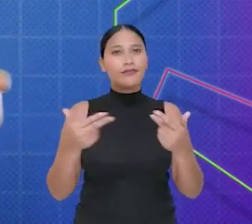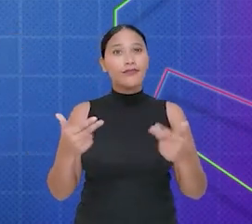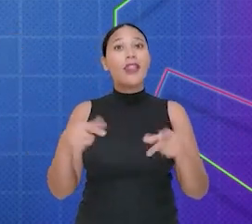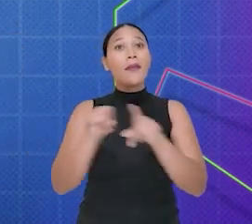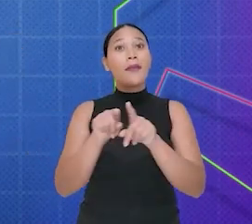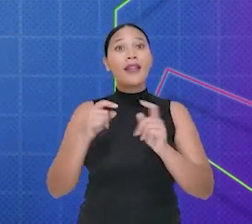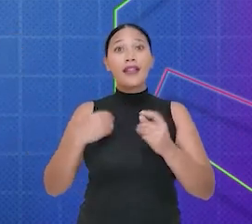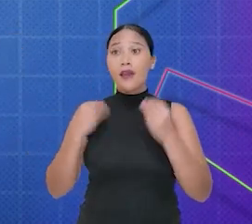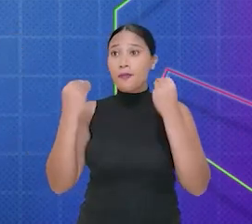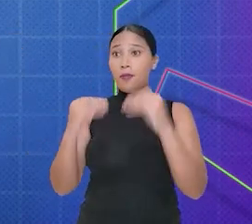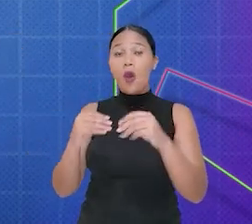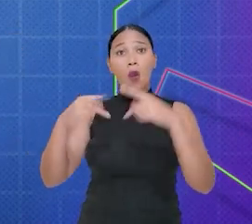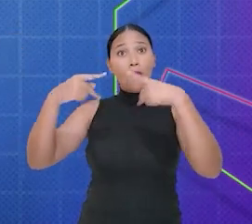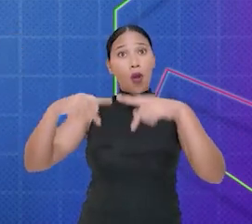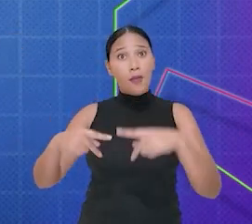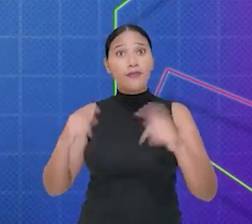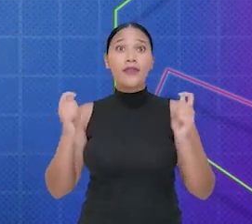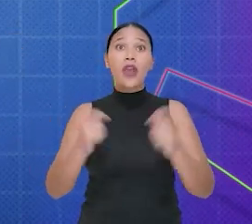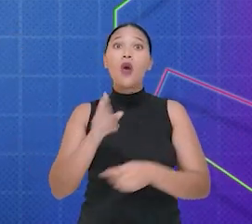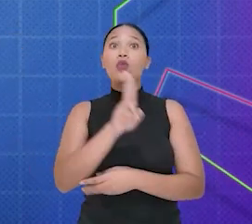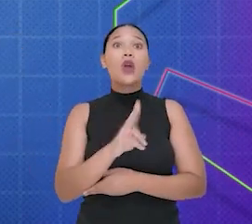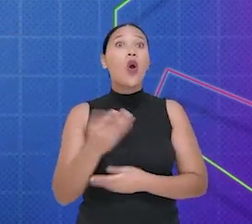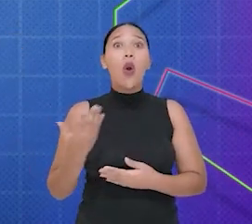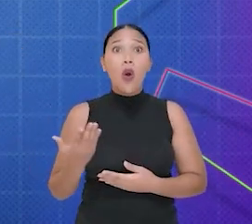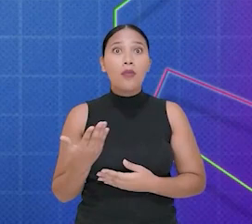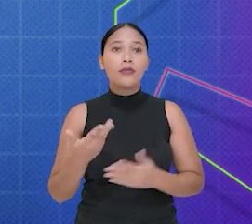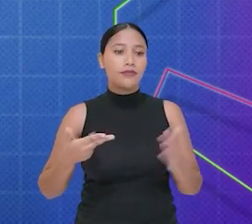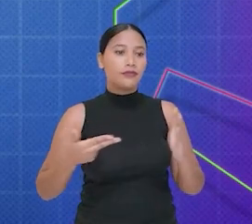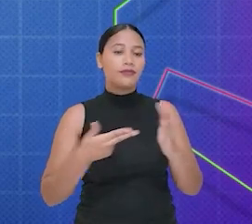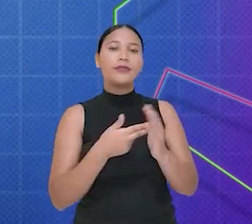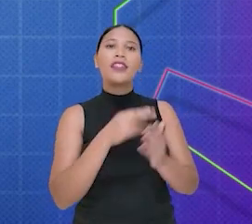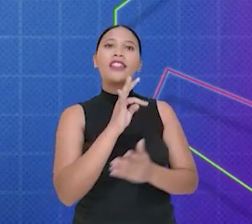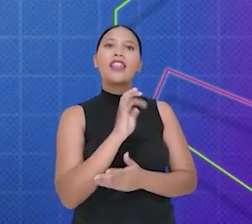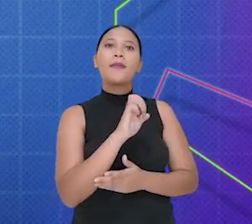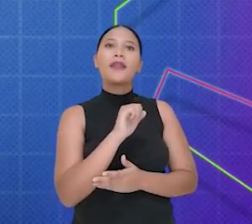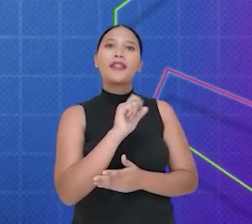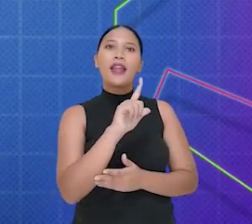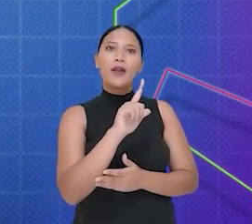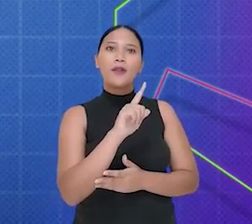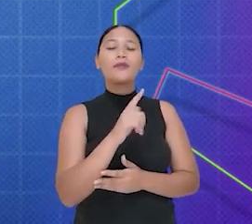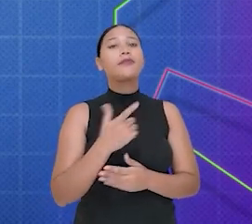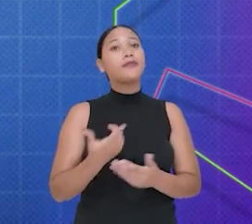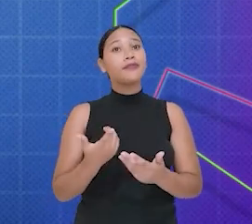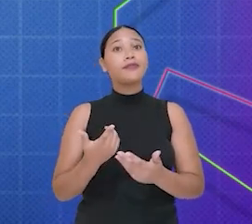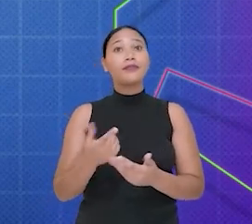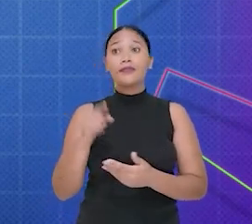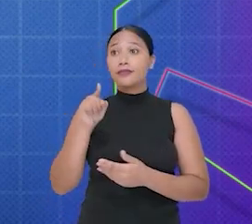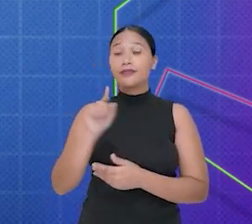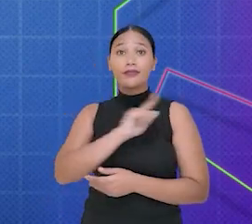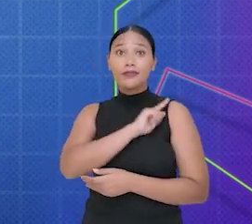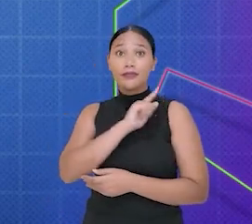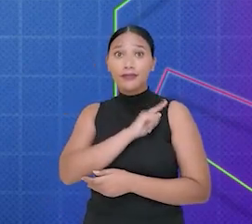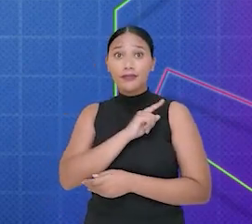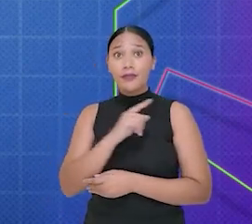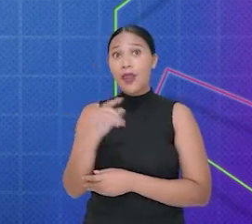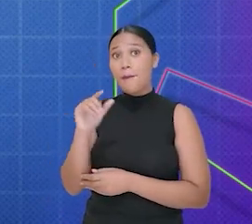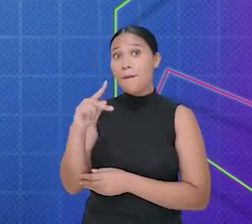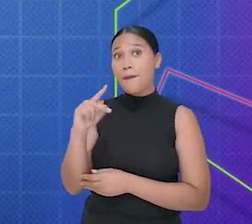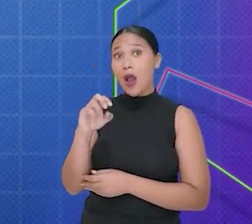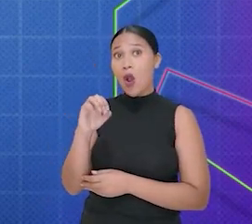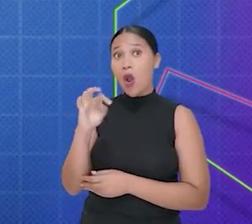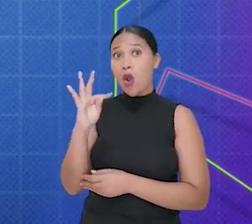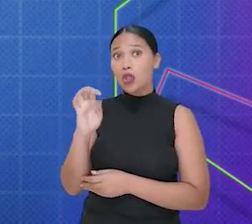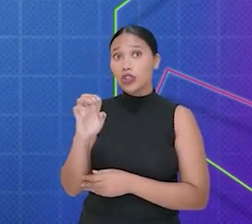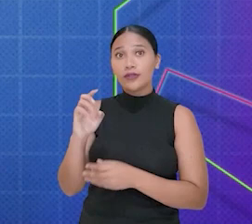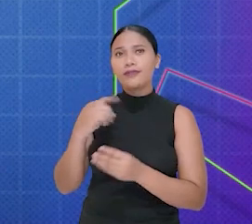e idioma. Instalar um programa no Linux pode ser feito usando o terminal e o gerenciador de pacotes. O gerenciador de pacotes é